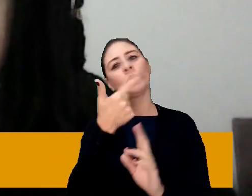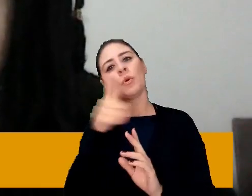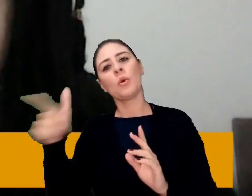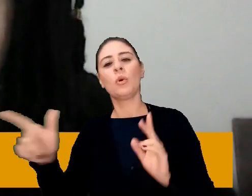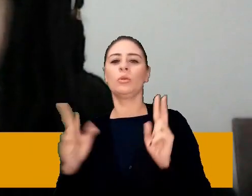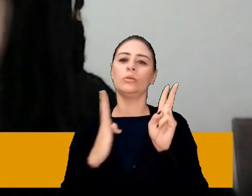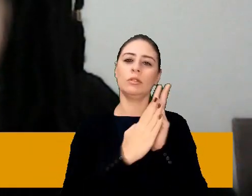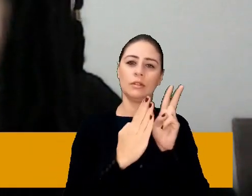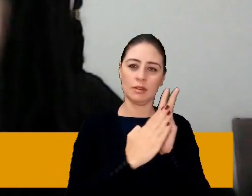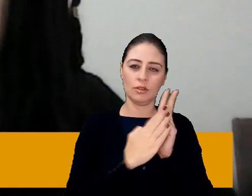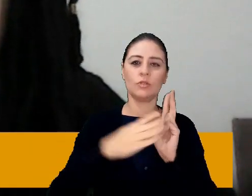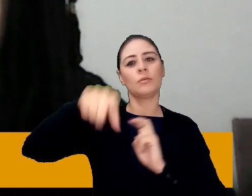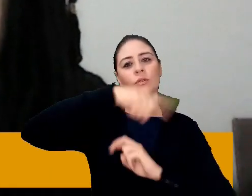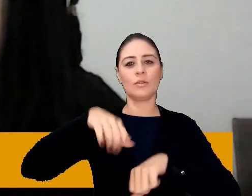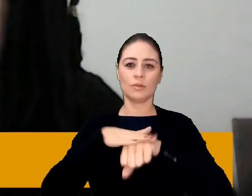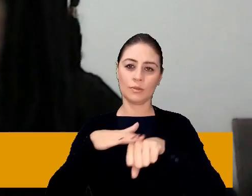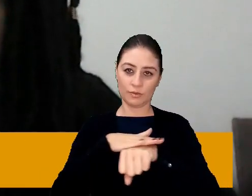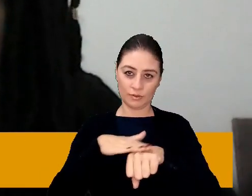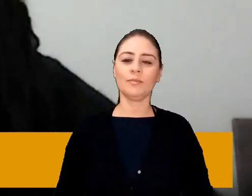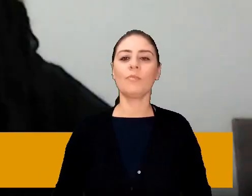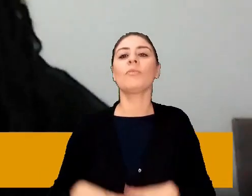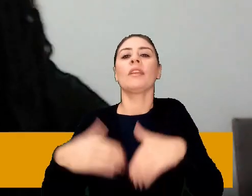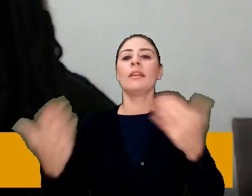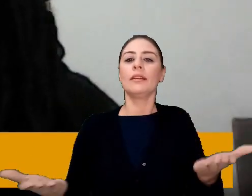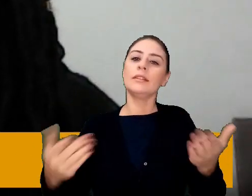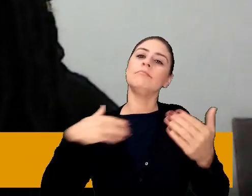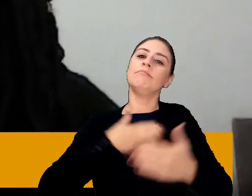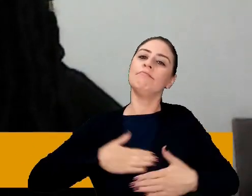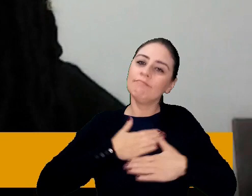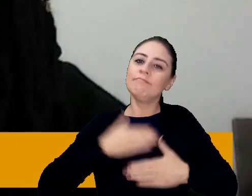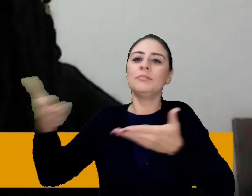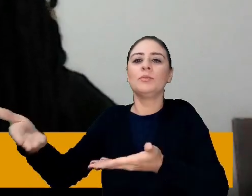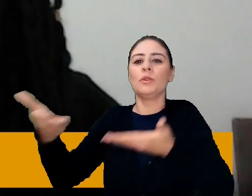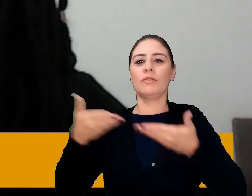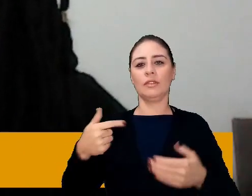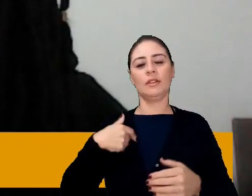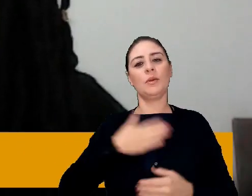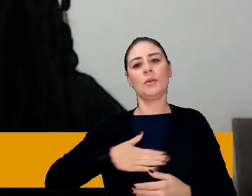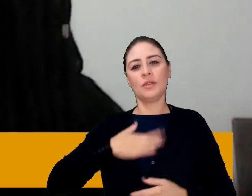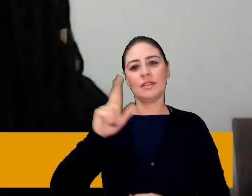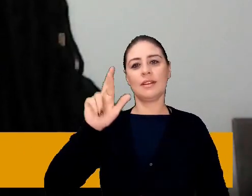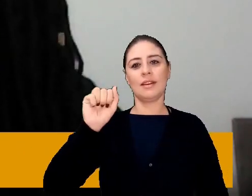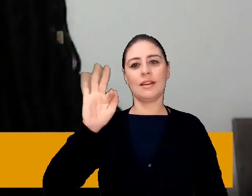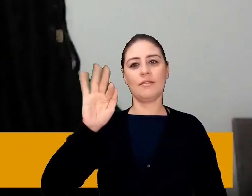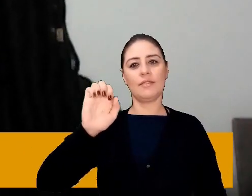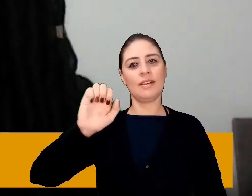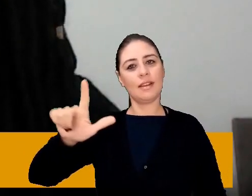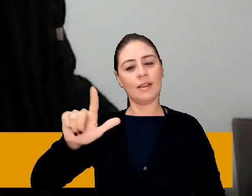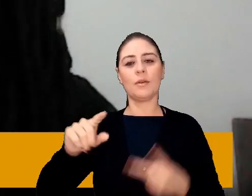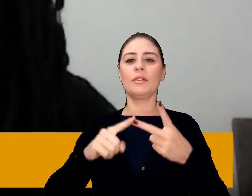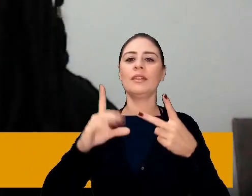outros representantes indígenas, né, para essa nossa conversa. Então, para dar as boas-vindas, né, eu gostaria então que